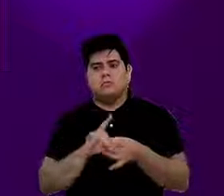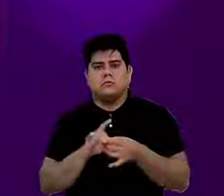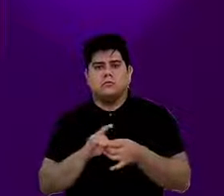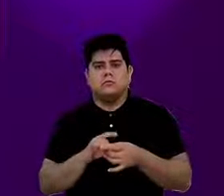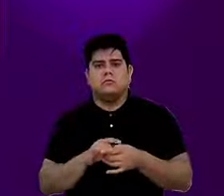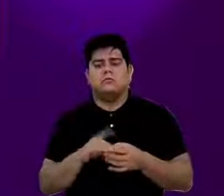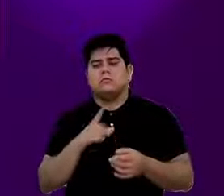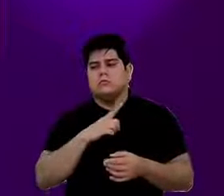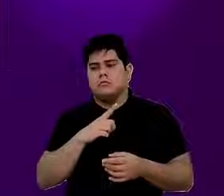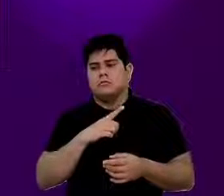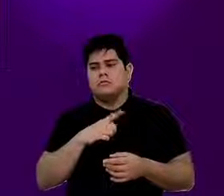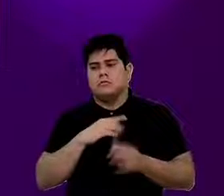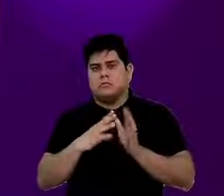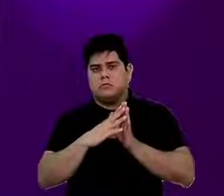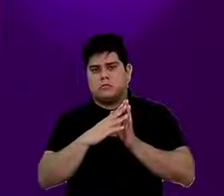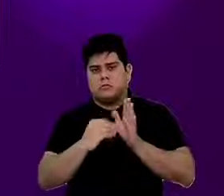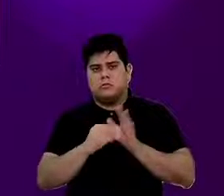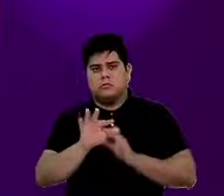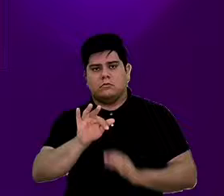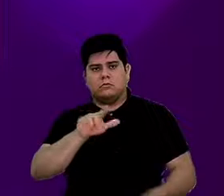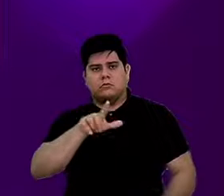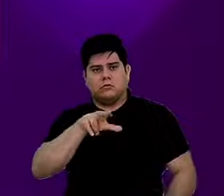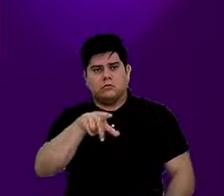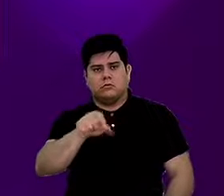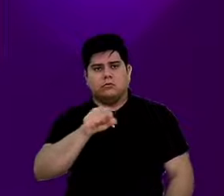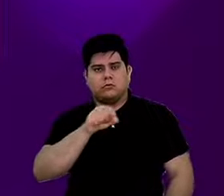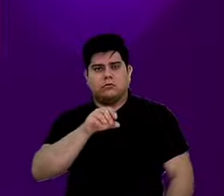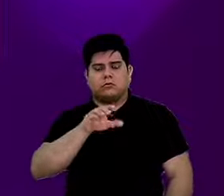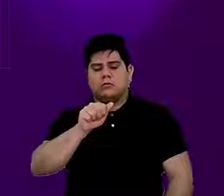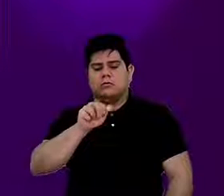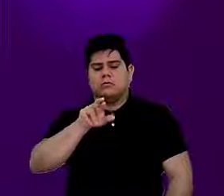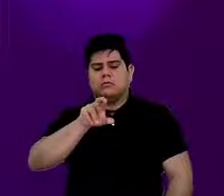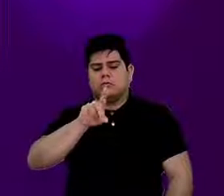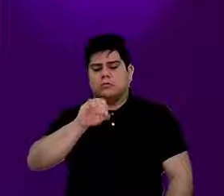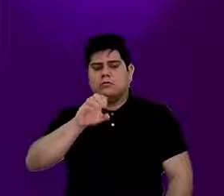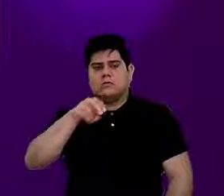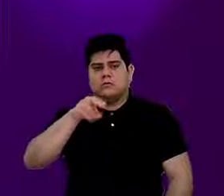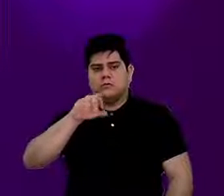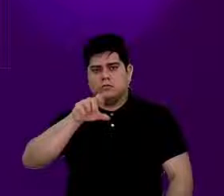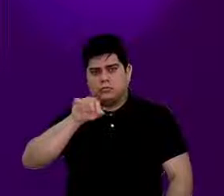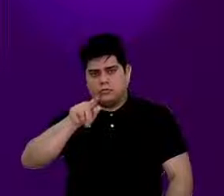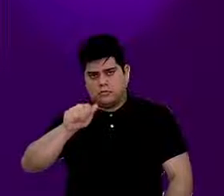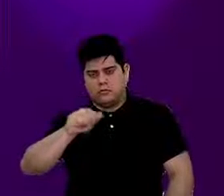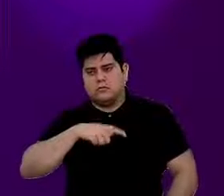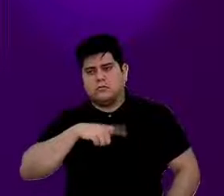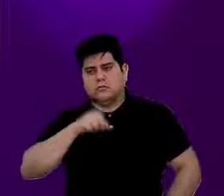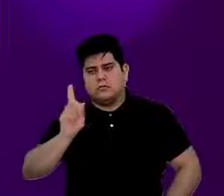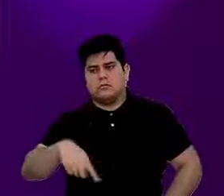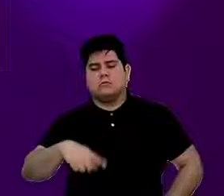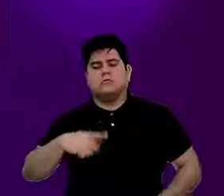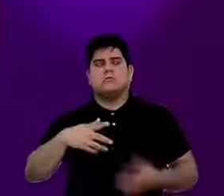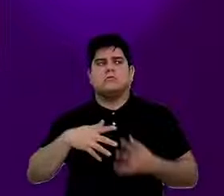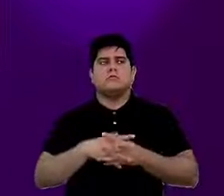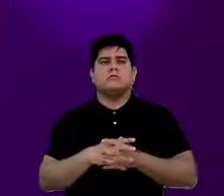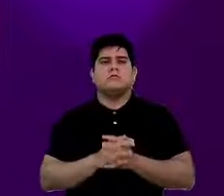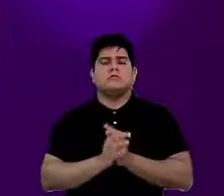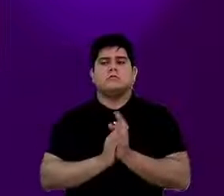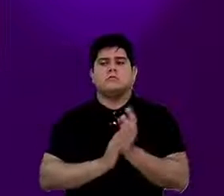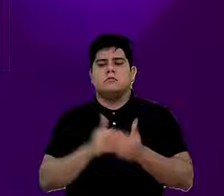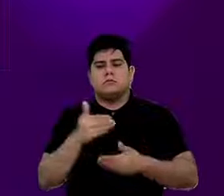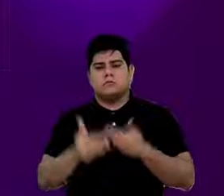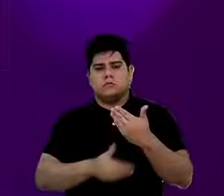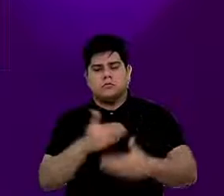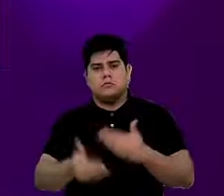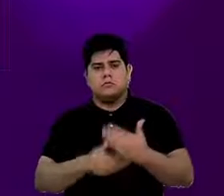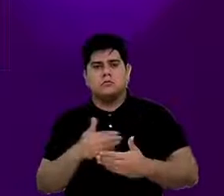gente tem aqui um modelo de fluxo, né, da cardio-oncologia que a gente desenvolveu através de processos em que a